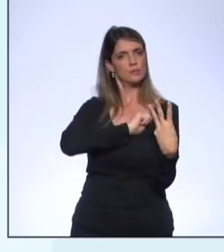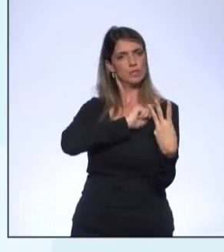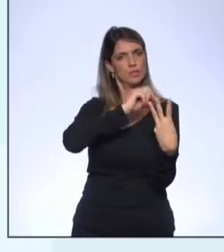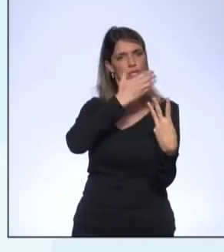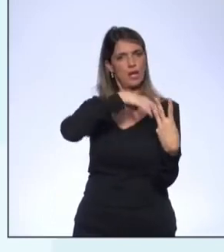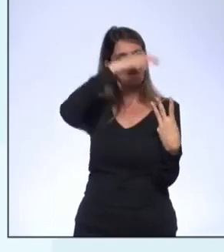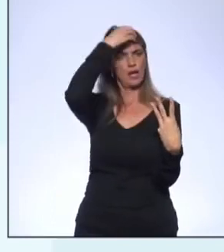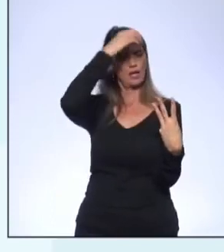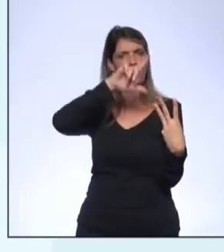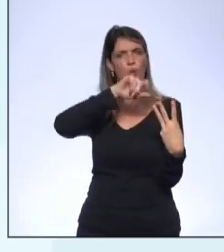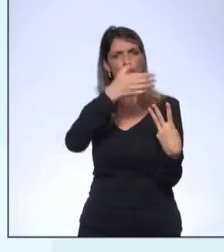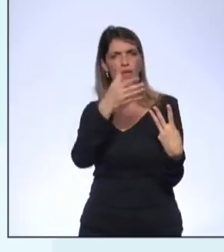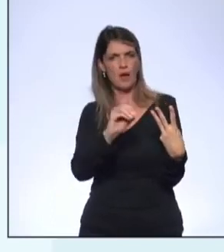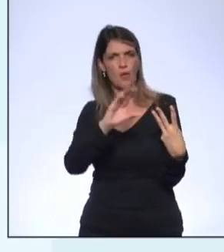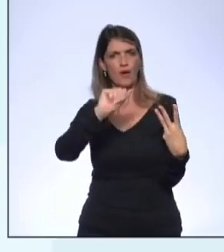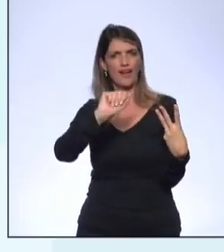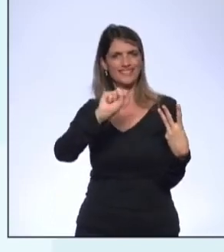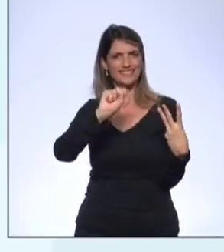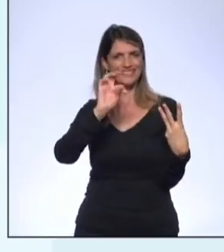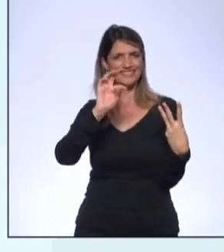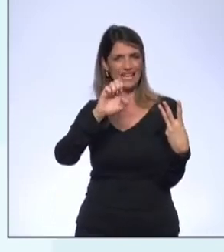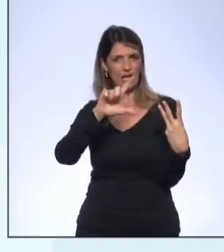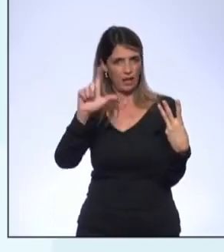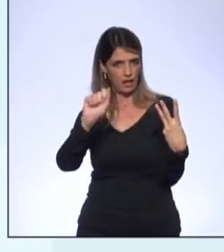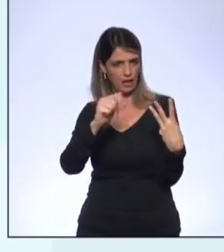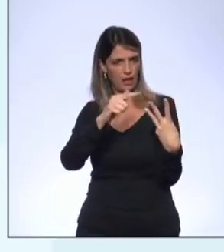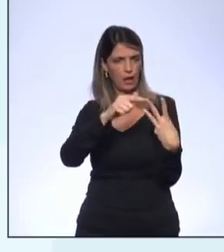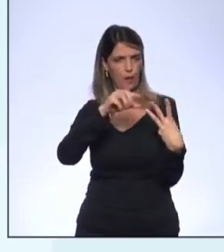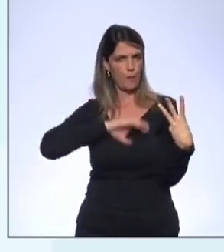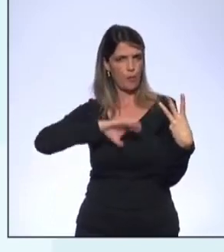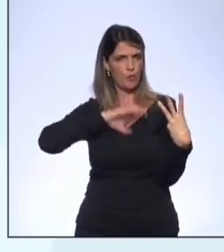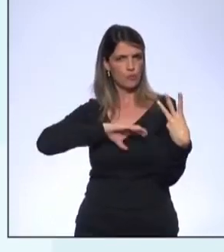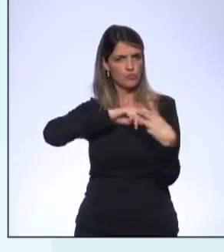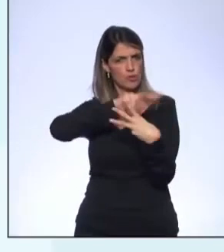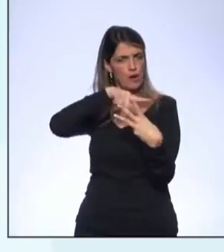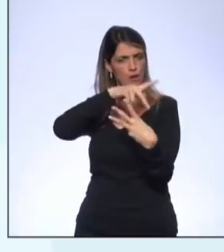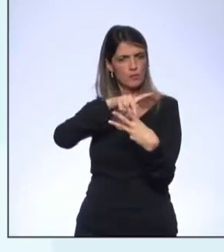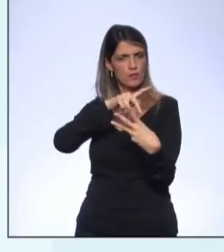Leão e Castela, e a parte de Portugal,